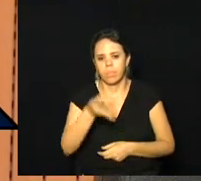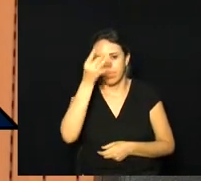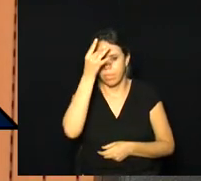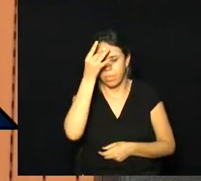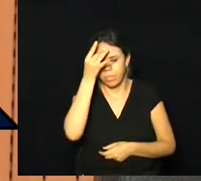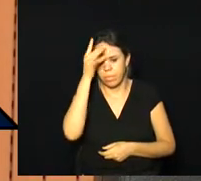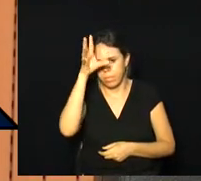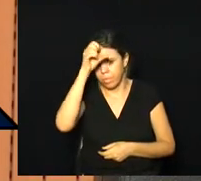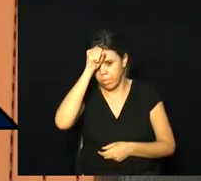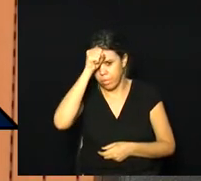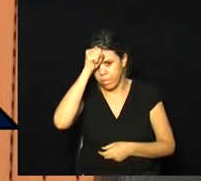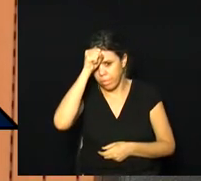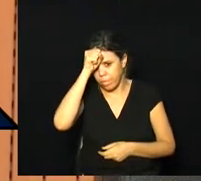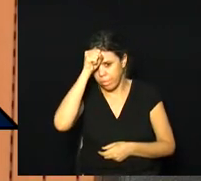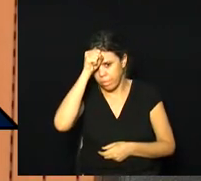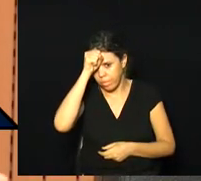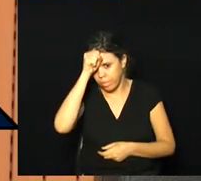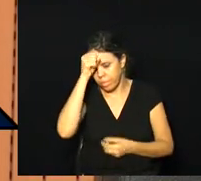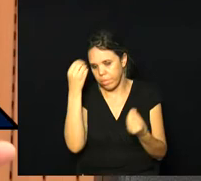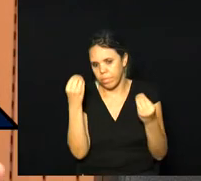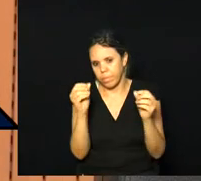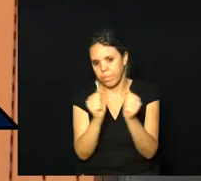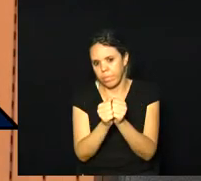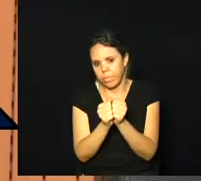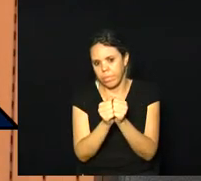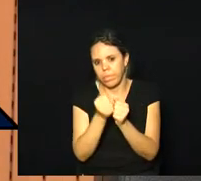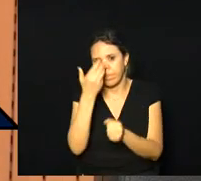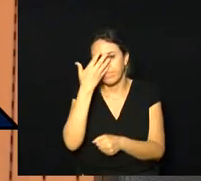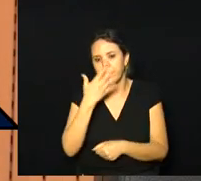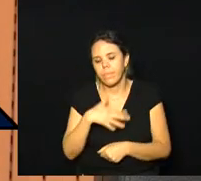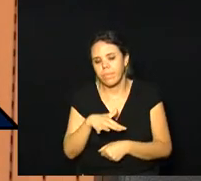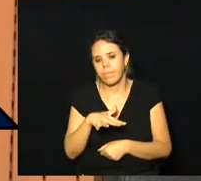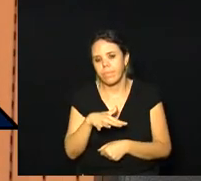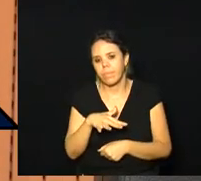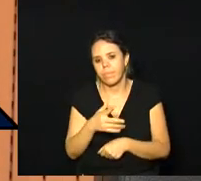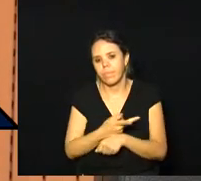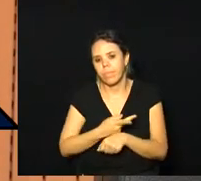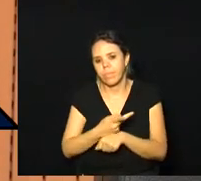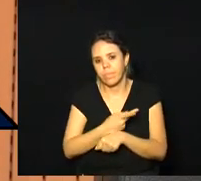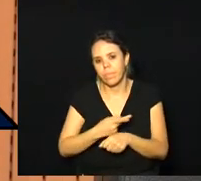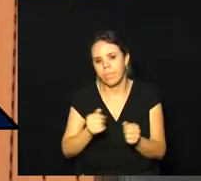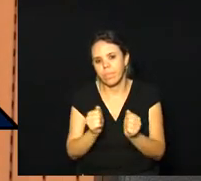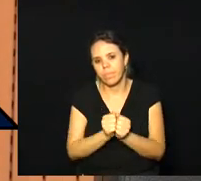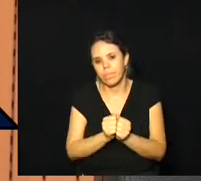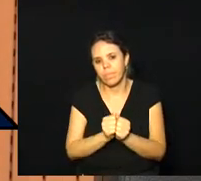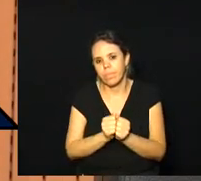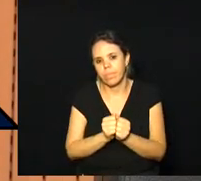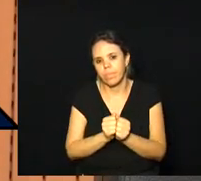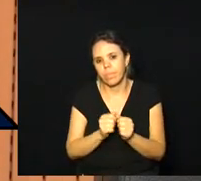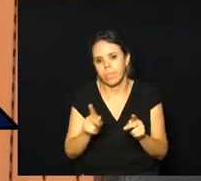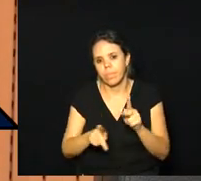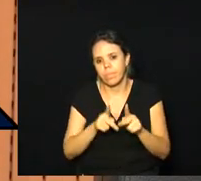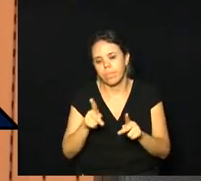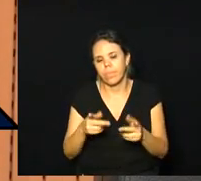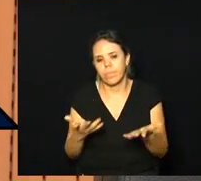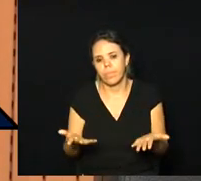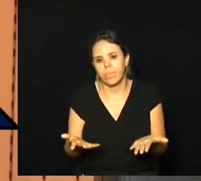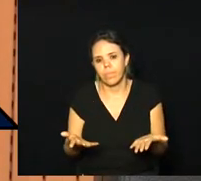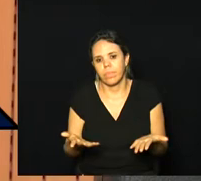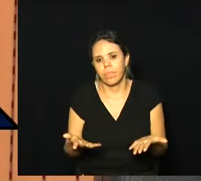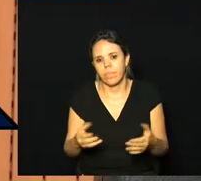seu aprendizado, ele colocou junto às crianças, ele procurou junto aos menos favorecidos